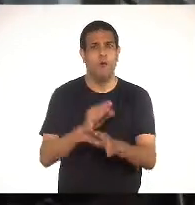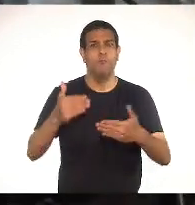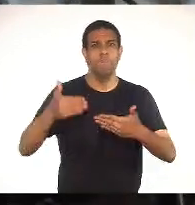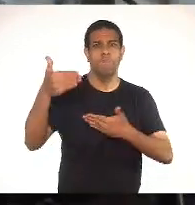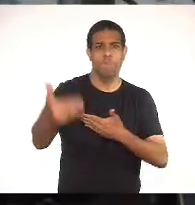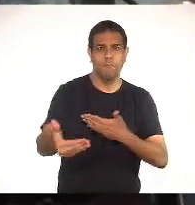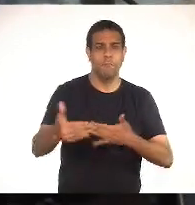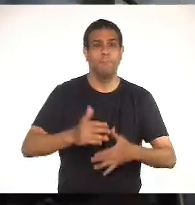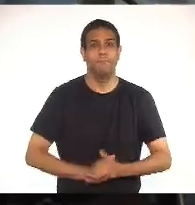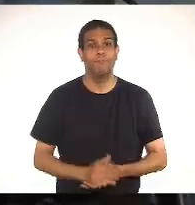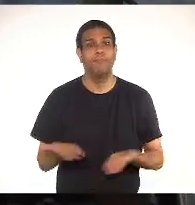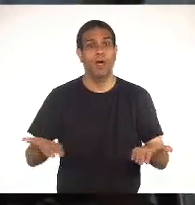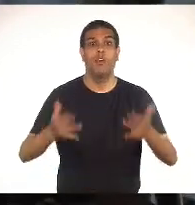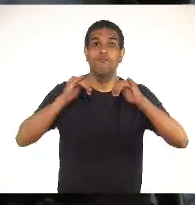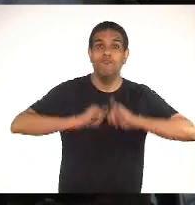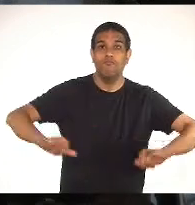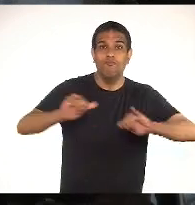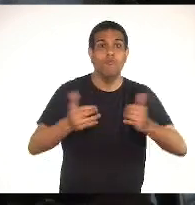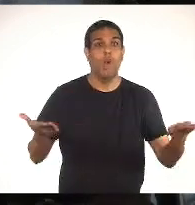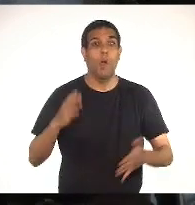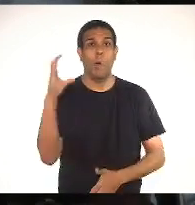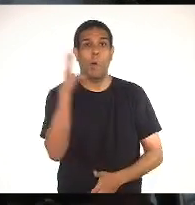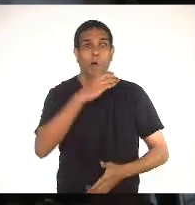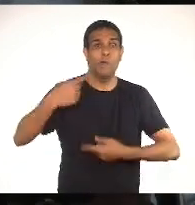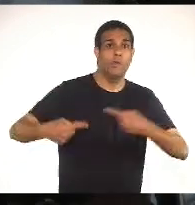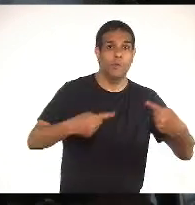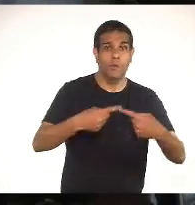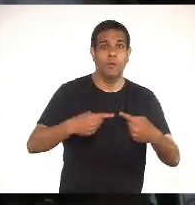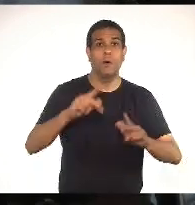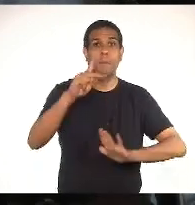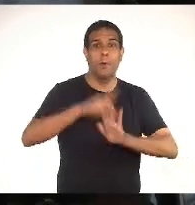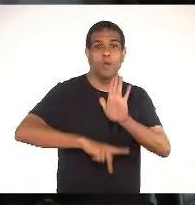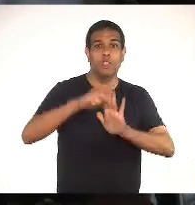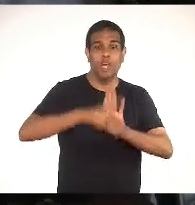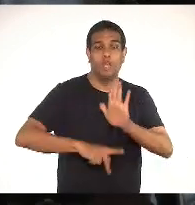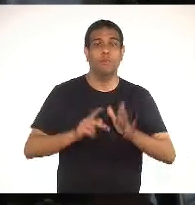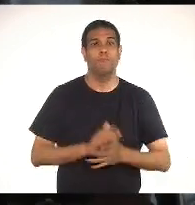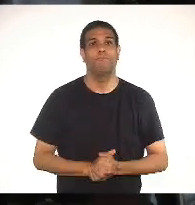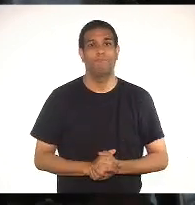autógrafo. Anuncio, em regime de urgência em discussão única, projeto de lei